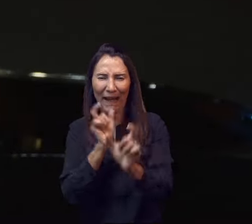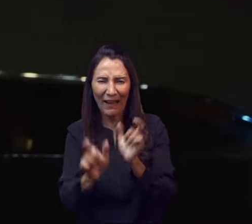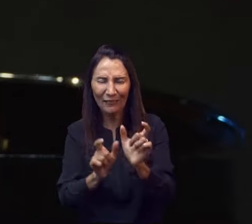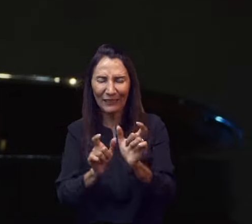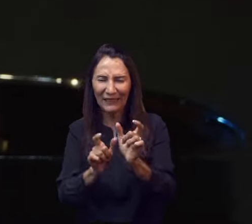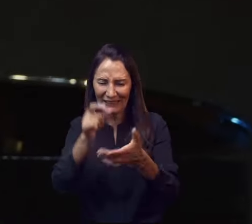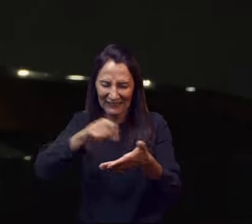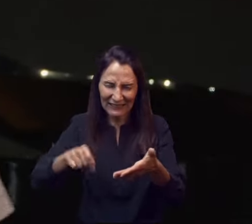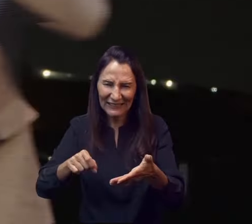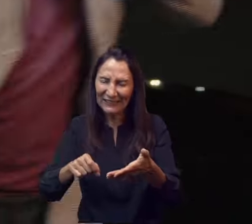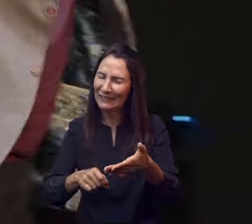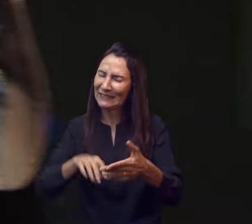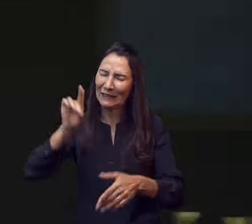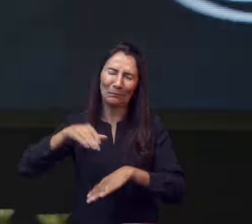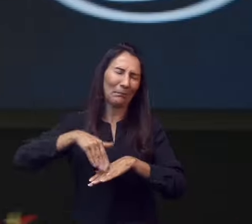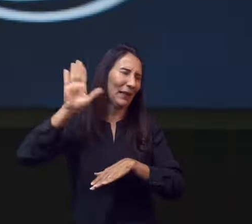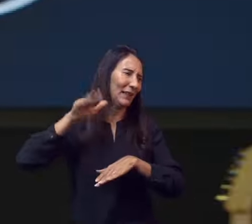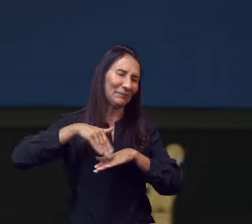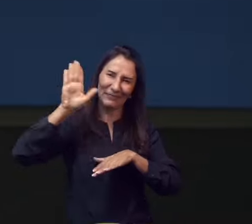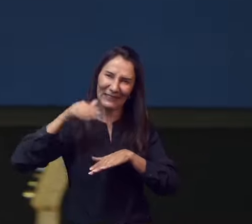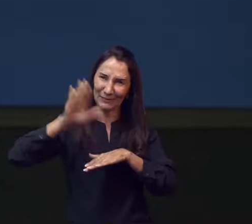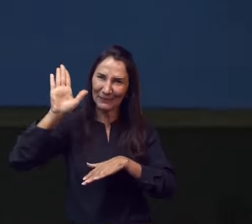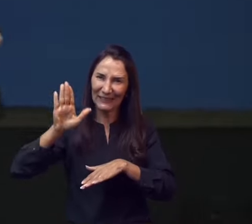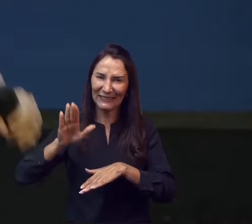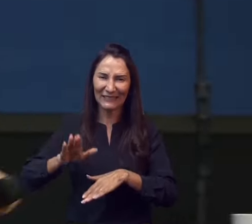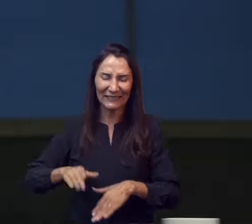Deus tem coisas além